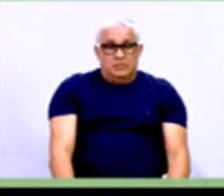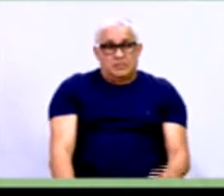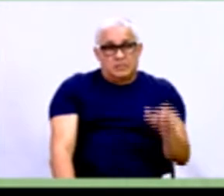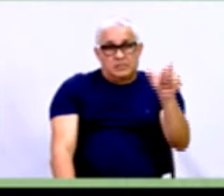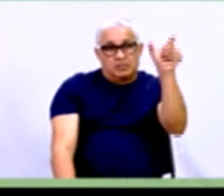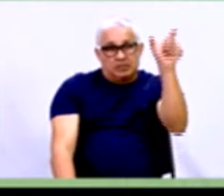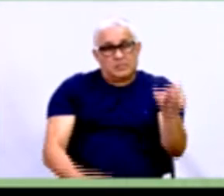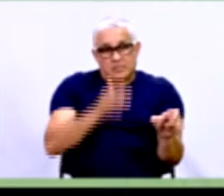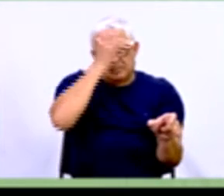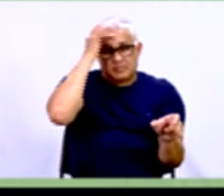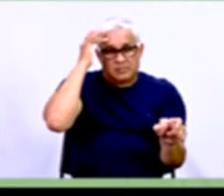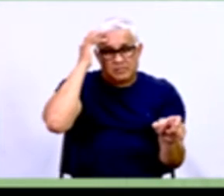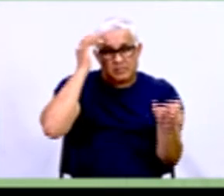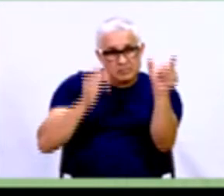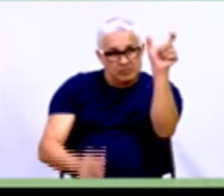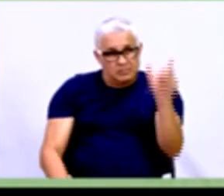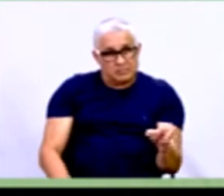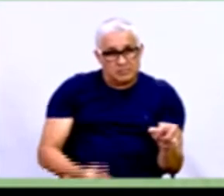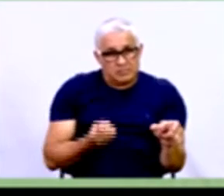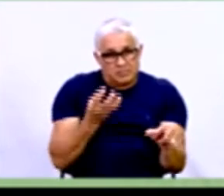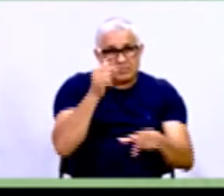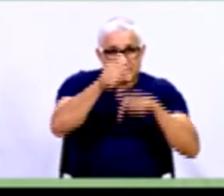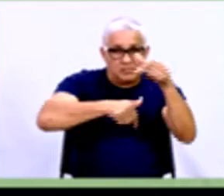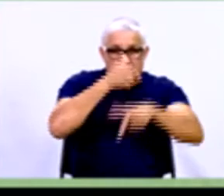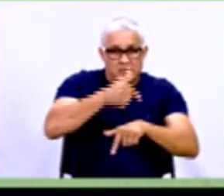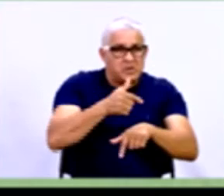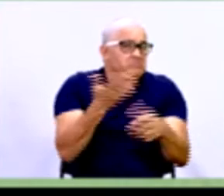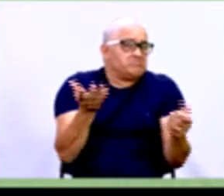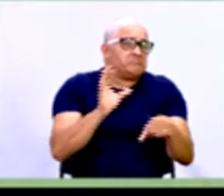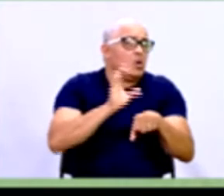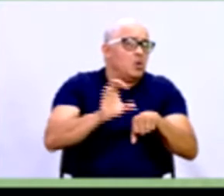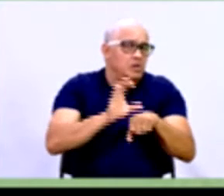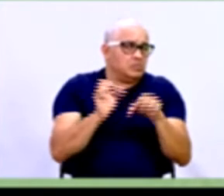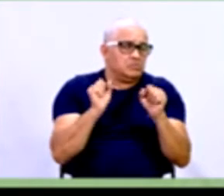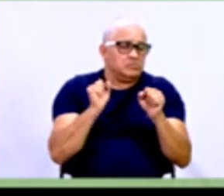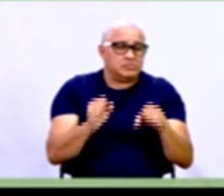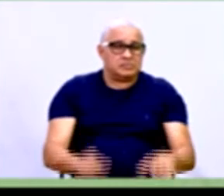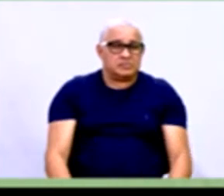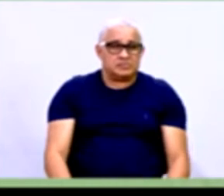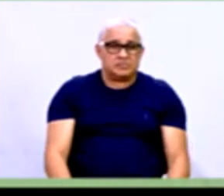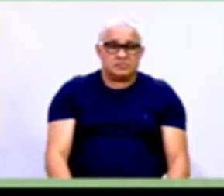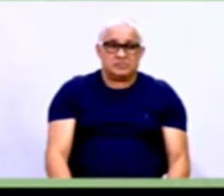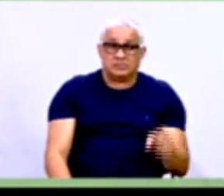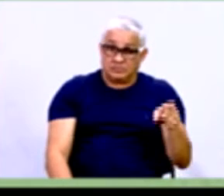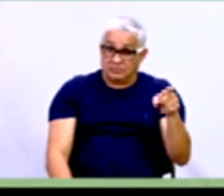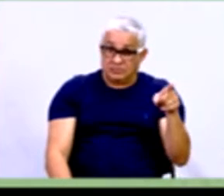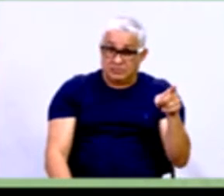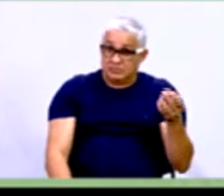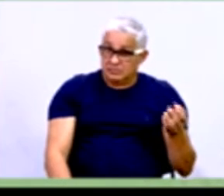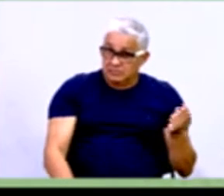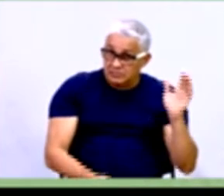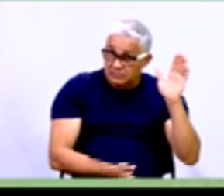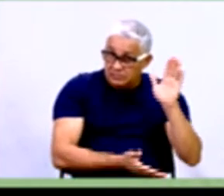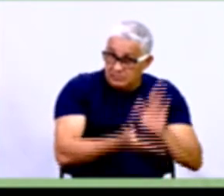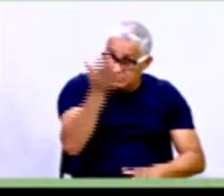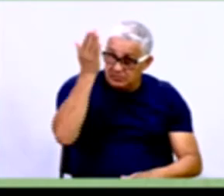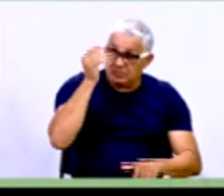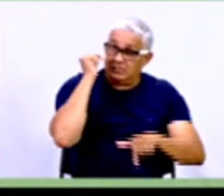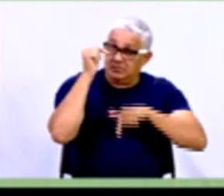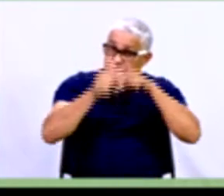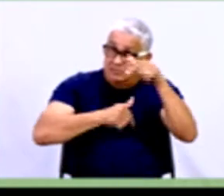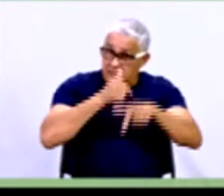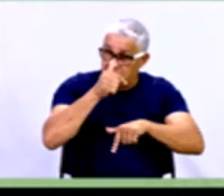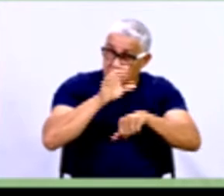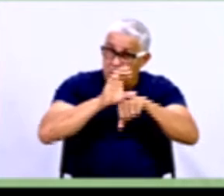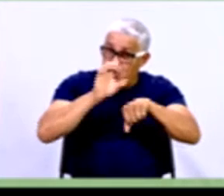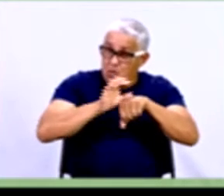fazer uma viagem a serviço, nem que seja para fazer um curso, ele está ali para realizar algo de melhoria para a